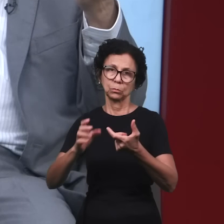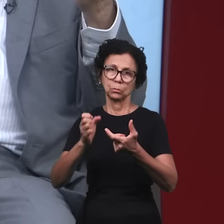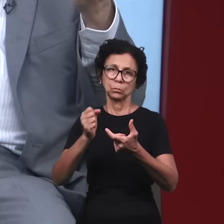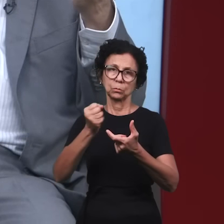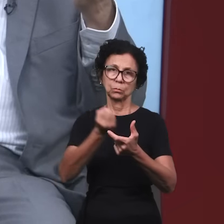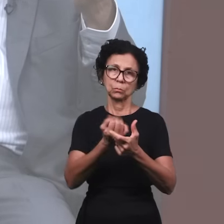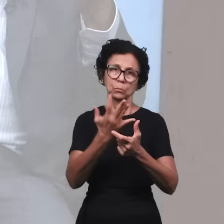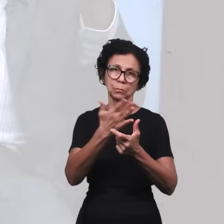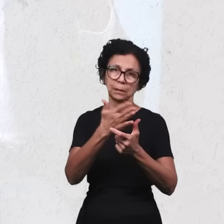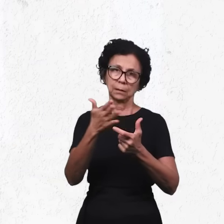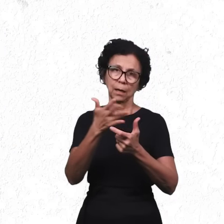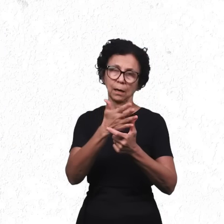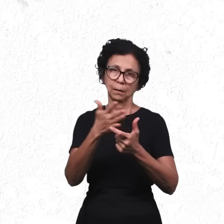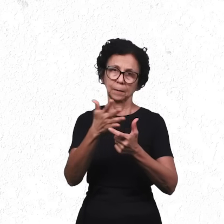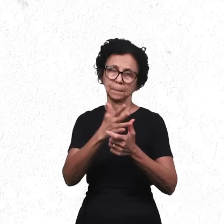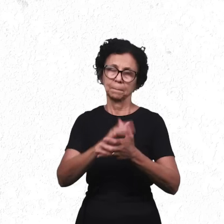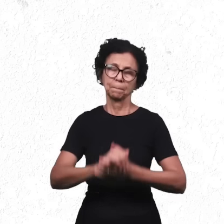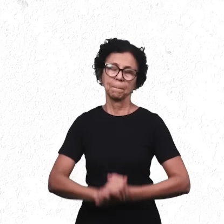texto fala assim: